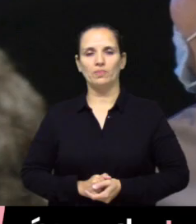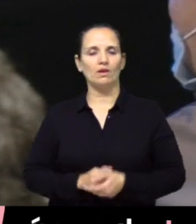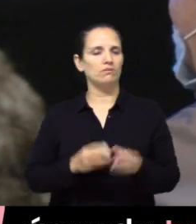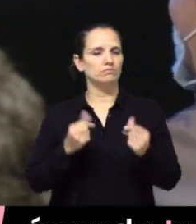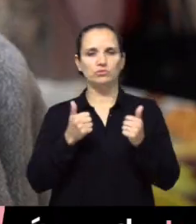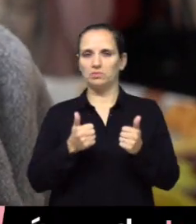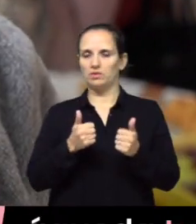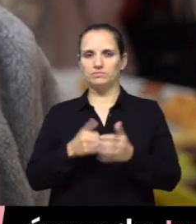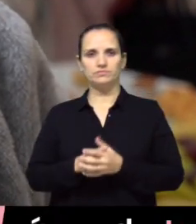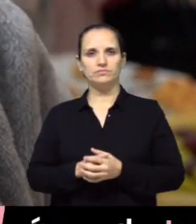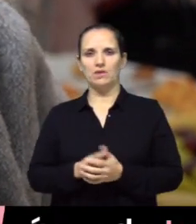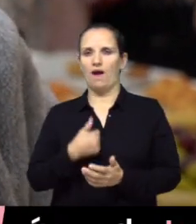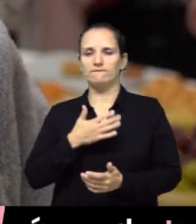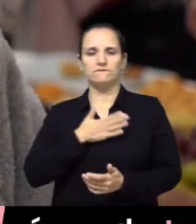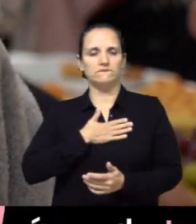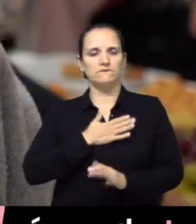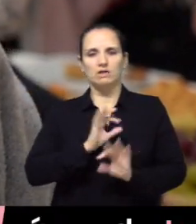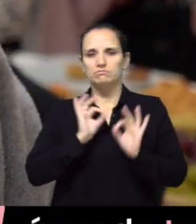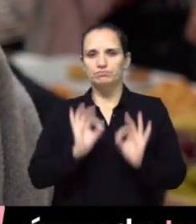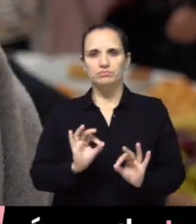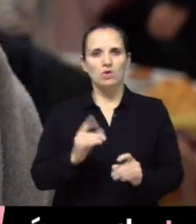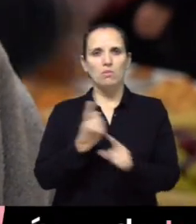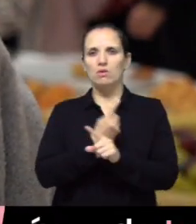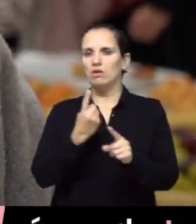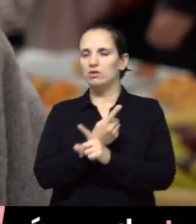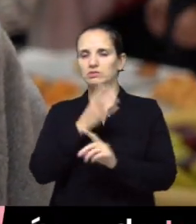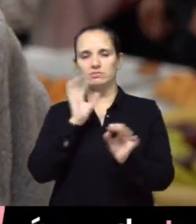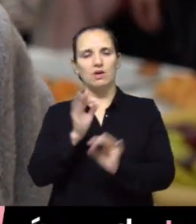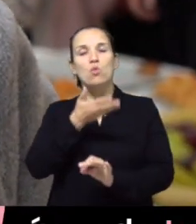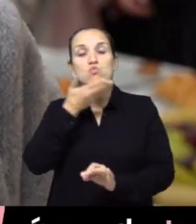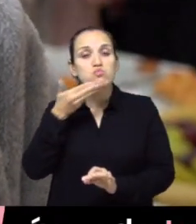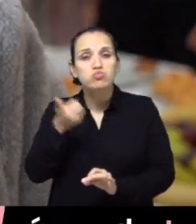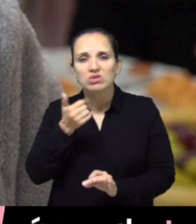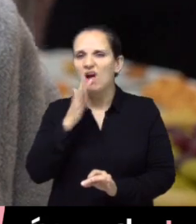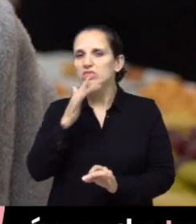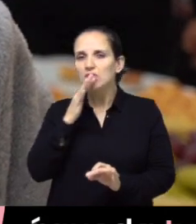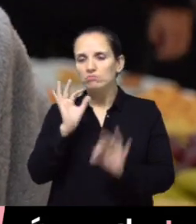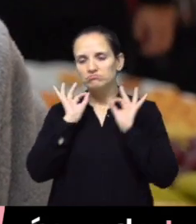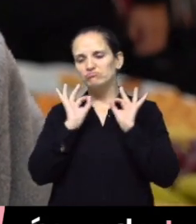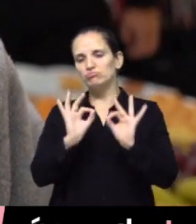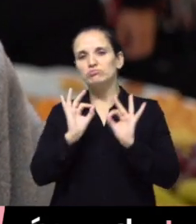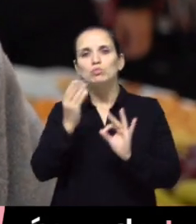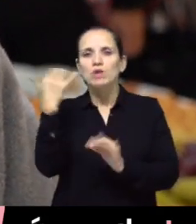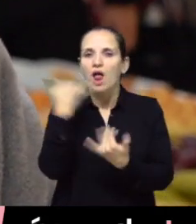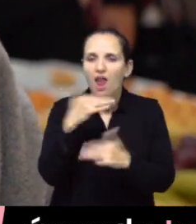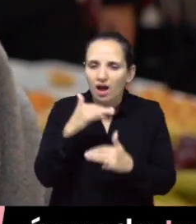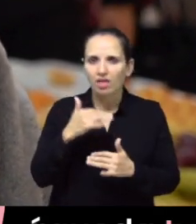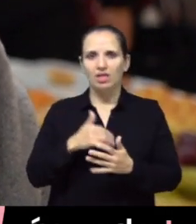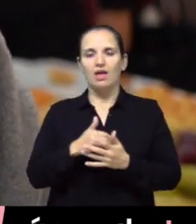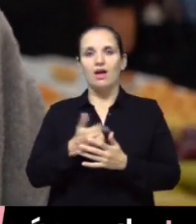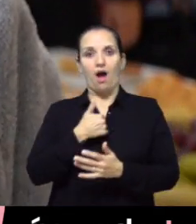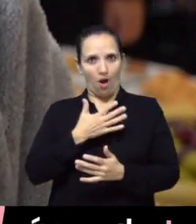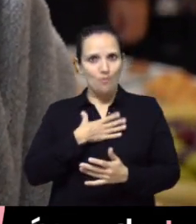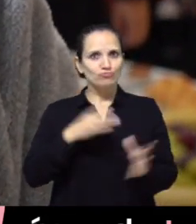Ai, muito bem, foi adorável, foi uma coisa, olha, bonita, bonita, eles cantaram muito bem, muita